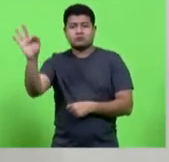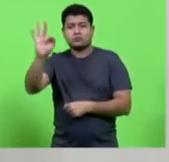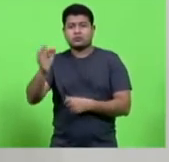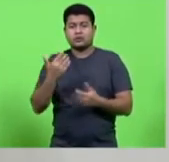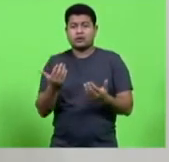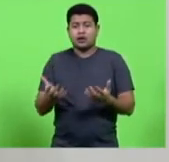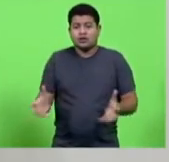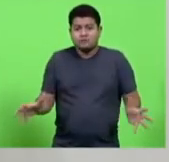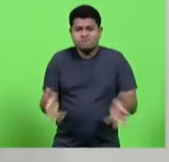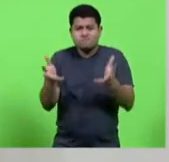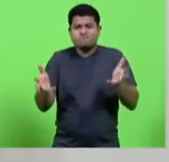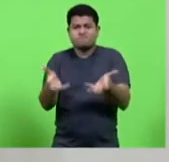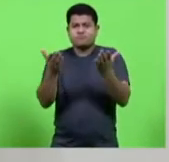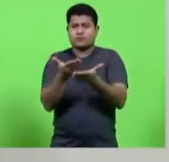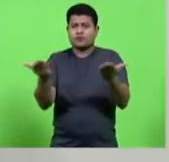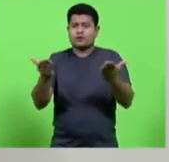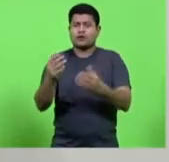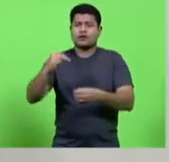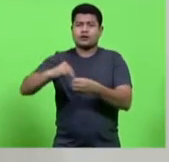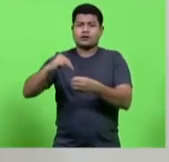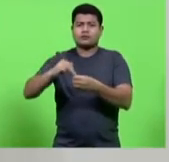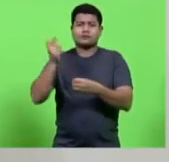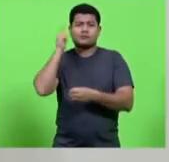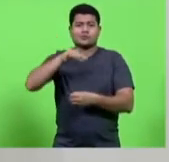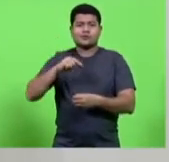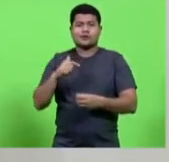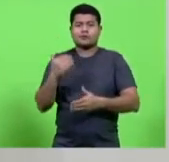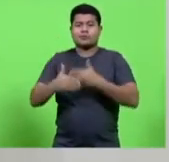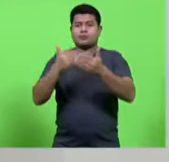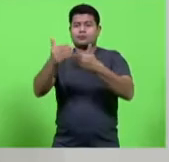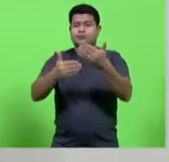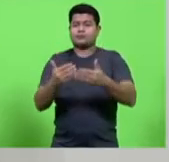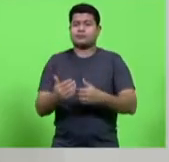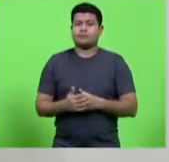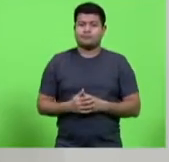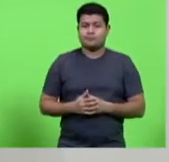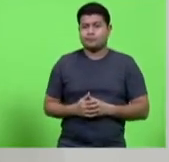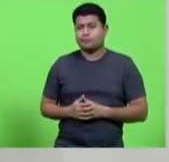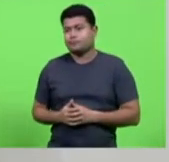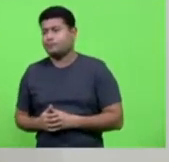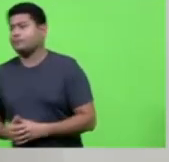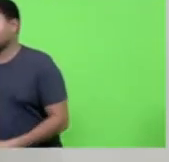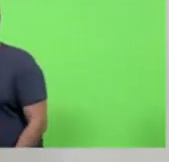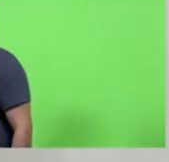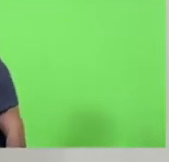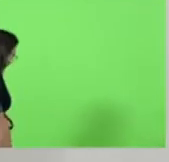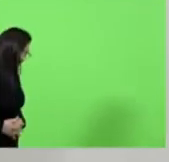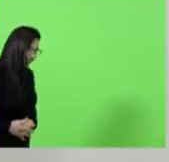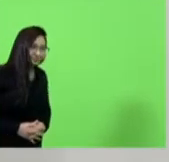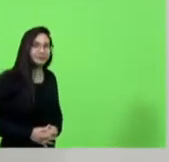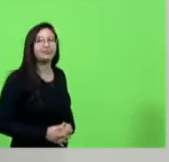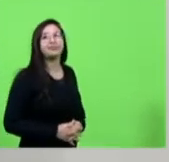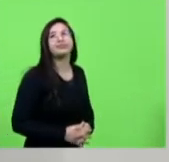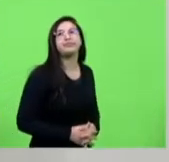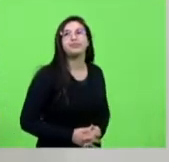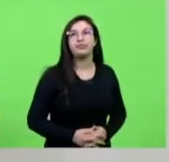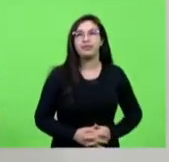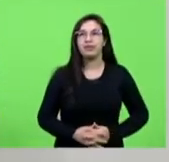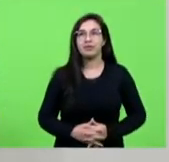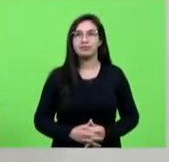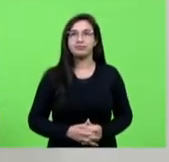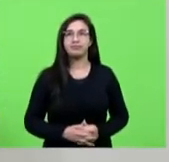consigam melhorar a estrutura, construindo as ciclofaixas, sinalizando, proporcionando também a